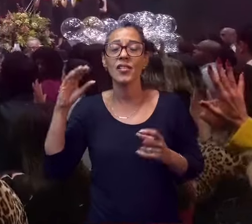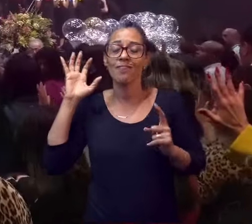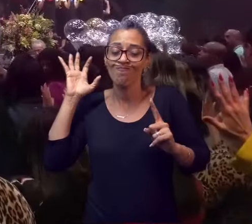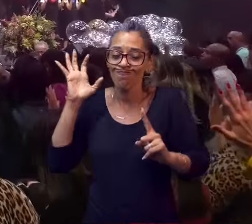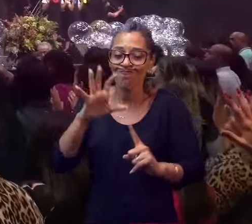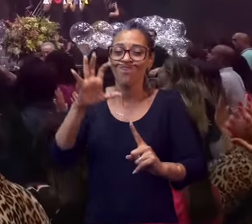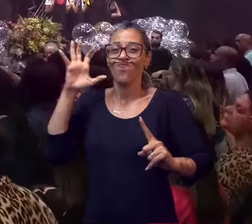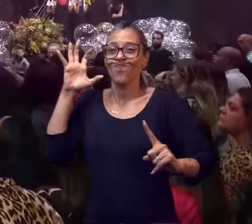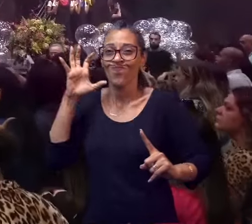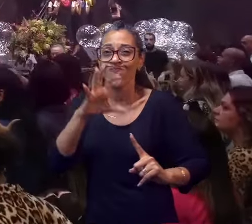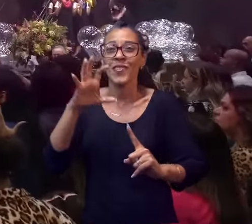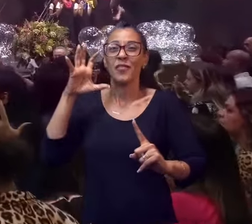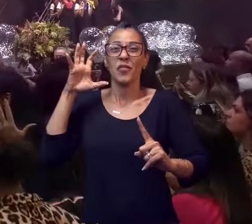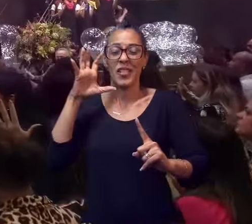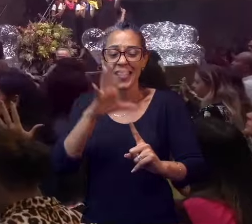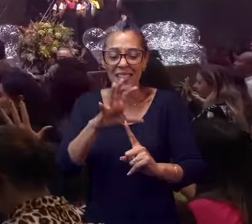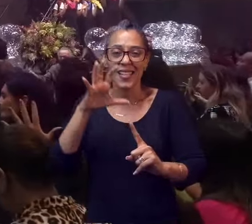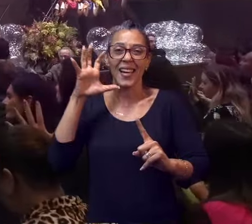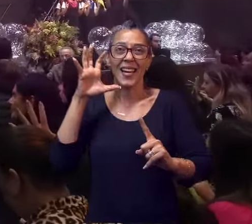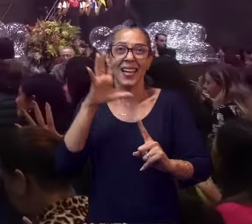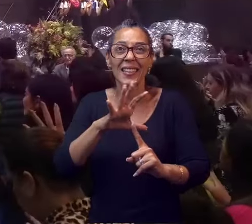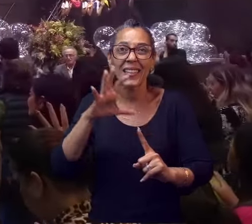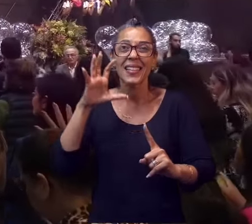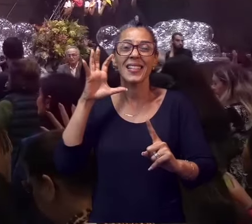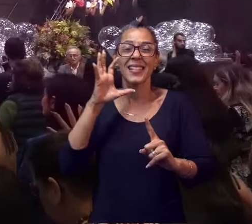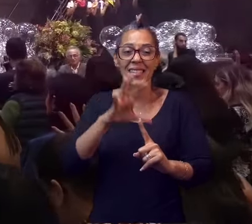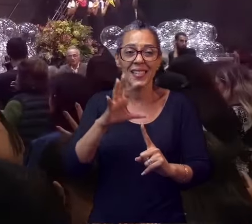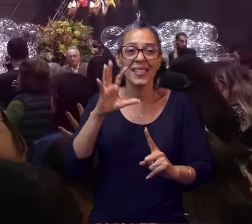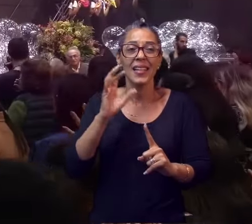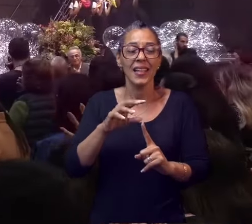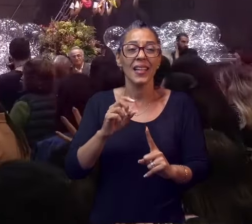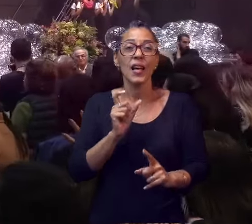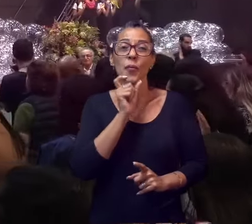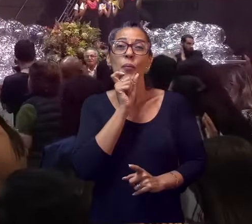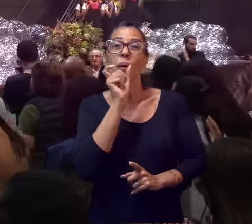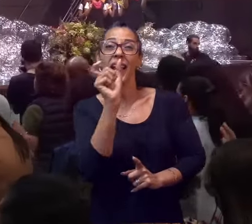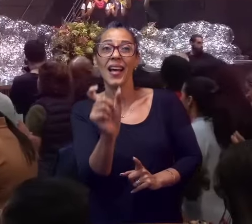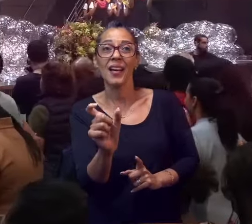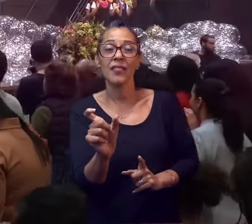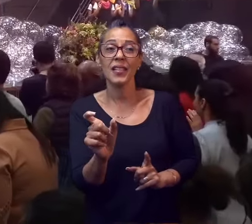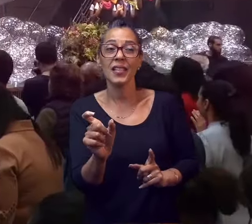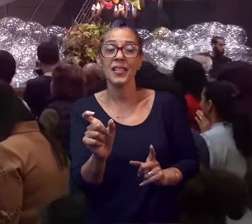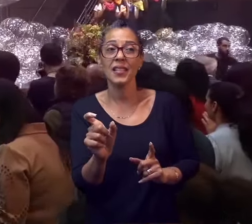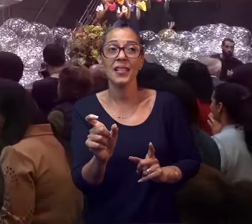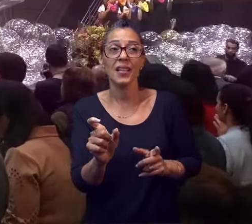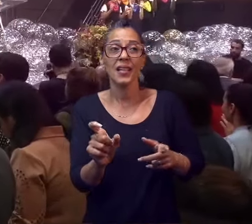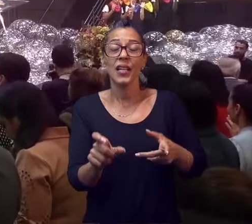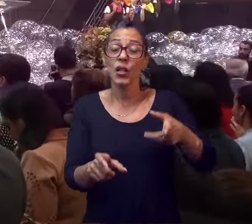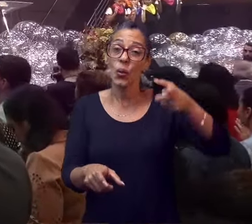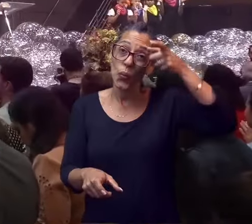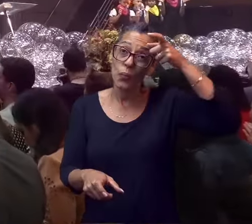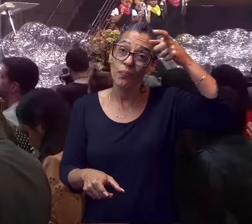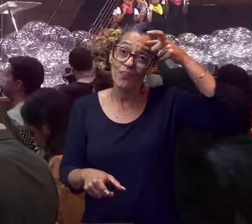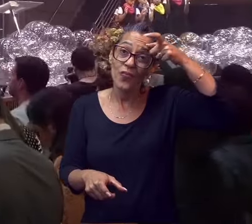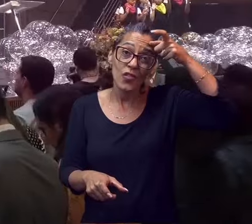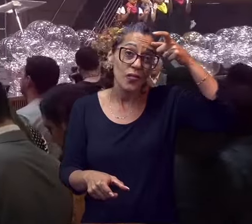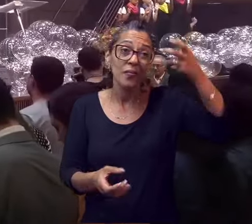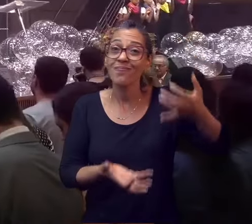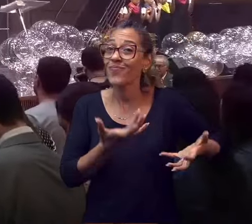Por faltas cru só Deus por qual teus culturais de maníacas E nós como igreja